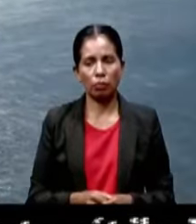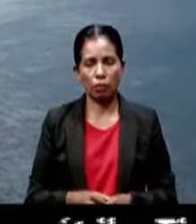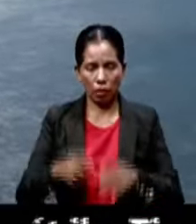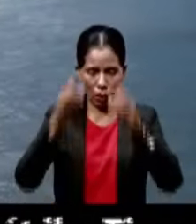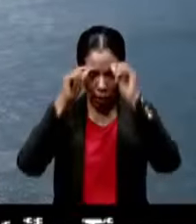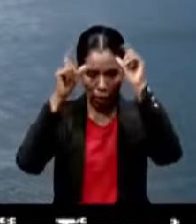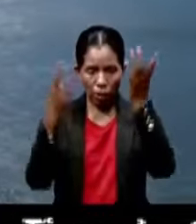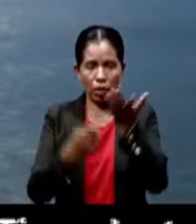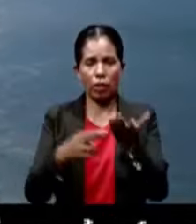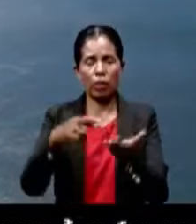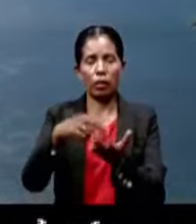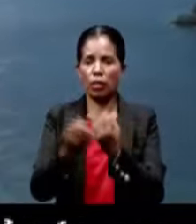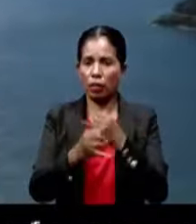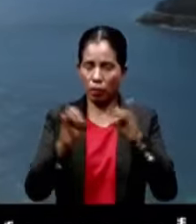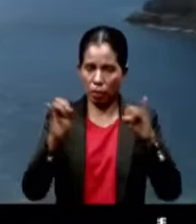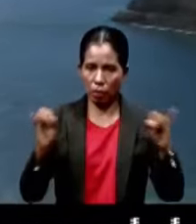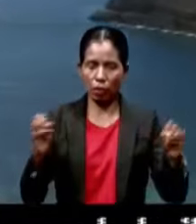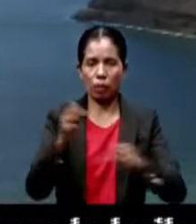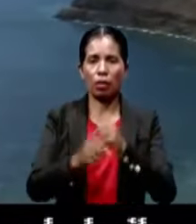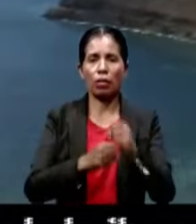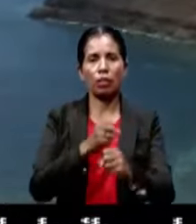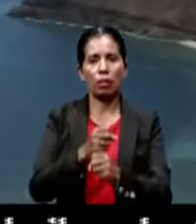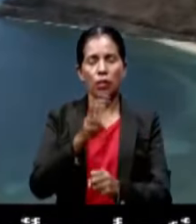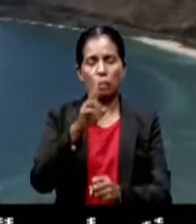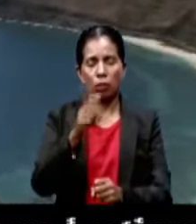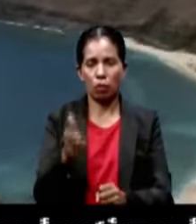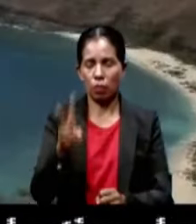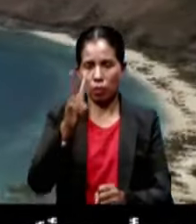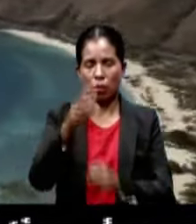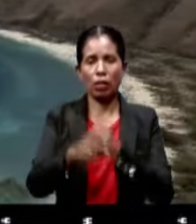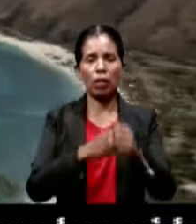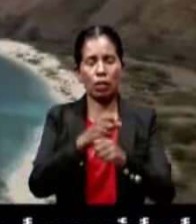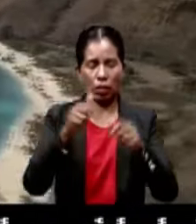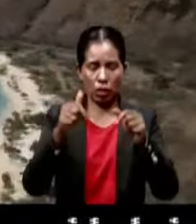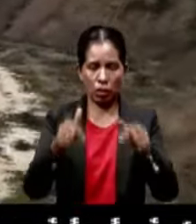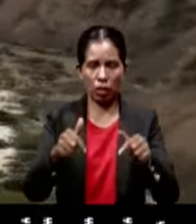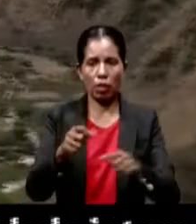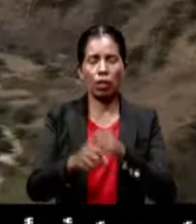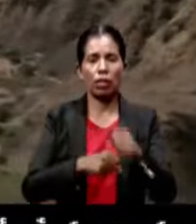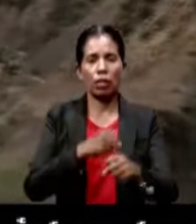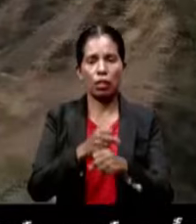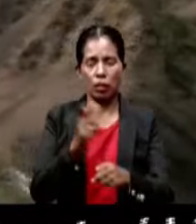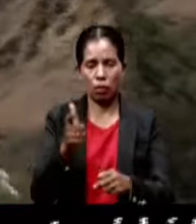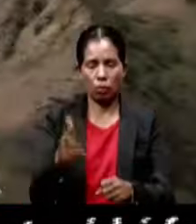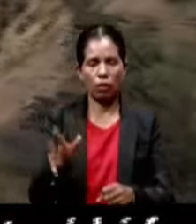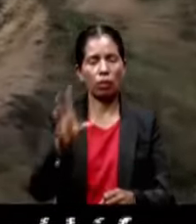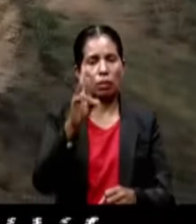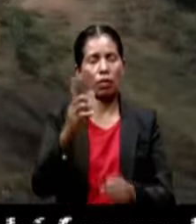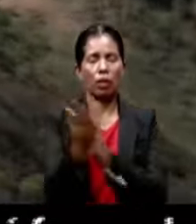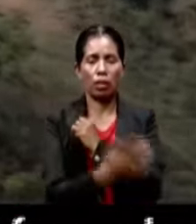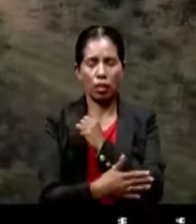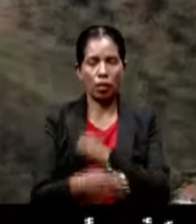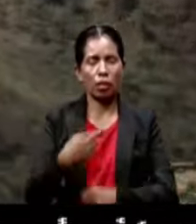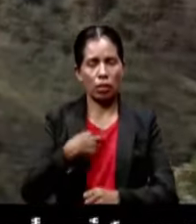Timor-Leste restaura una nia independência badala Ruanulu Resin Rua e a Tinané, o siduração Tinan Ruanulu Resiné, nação na